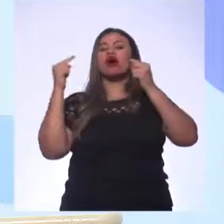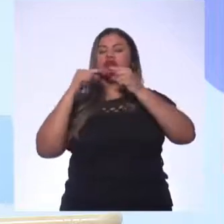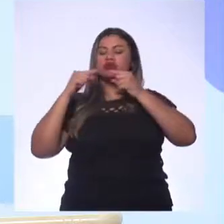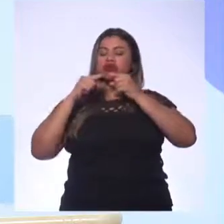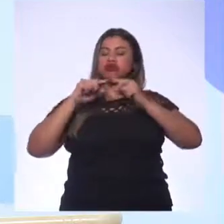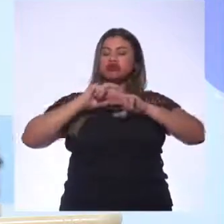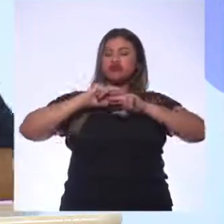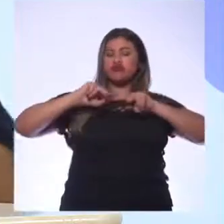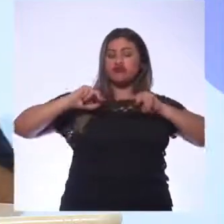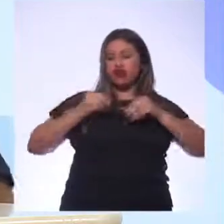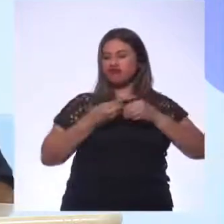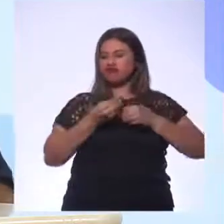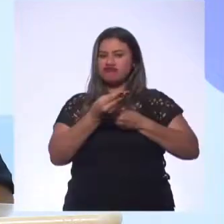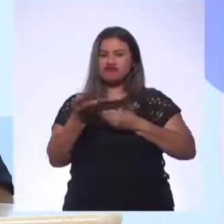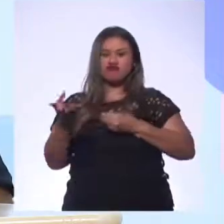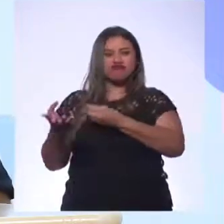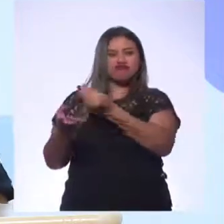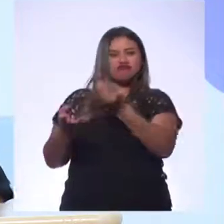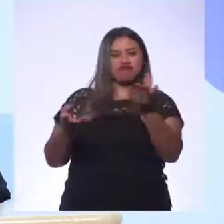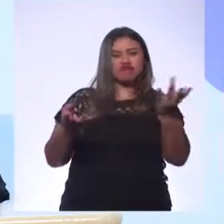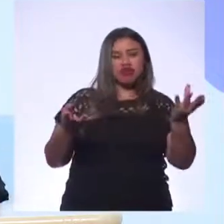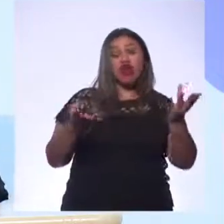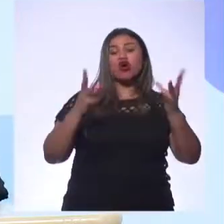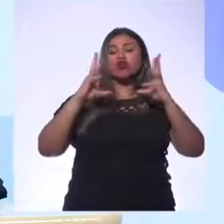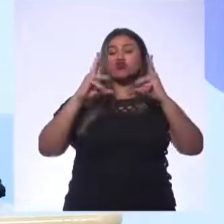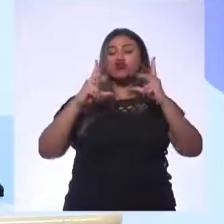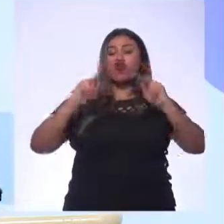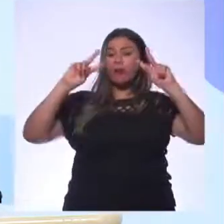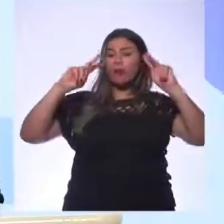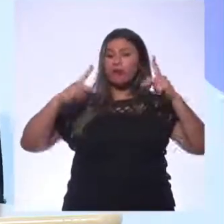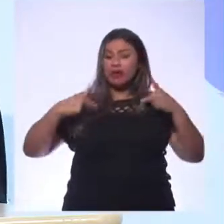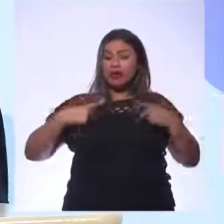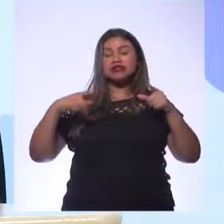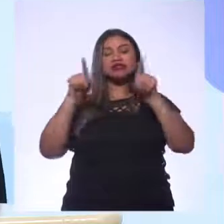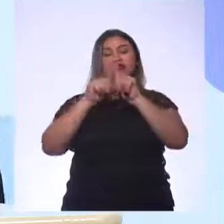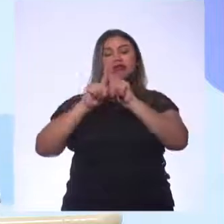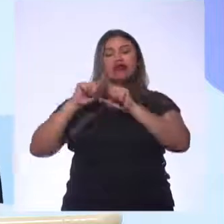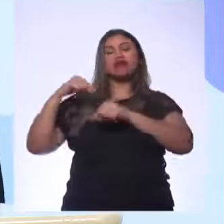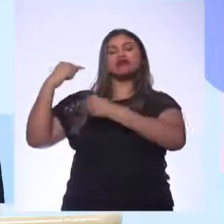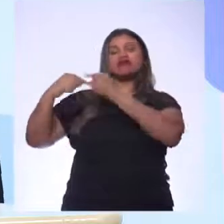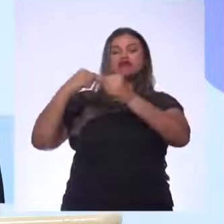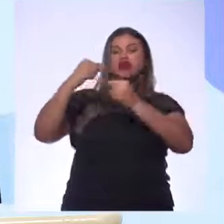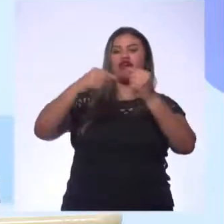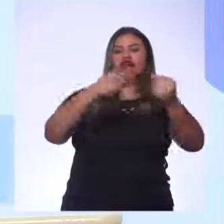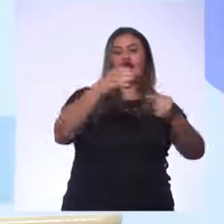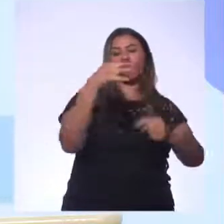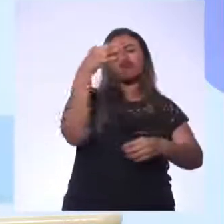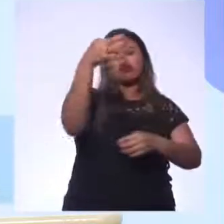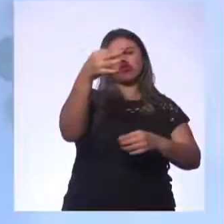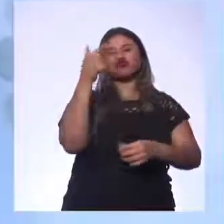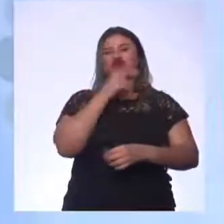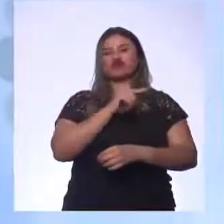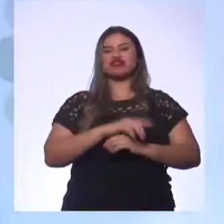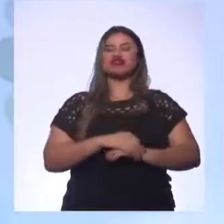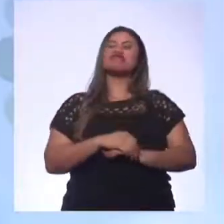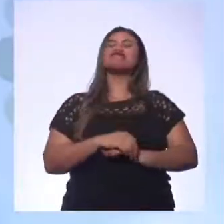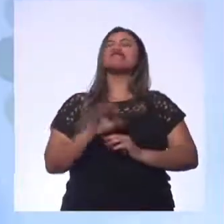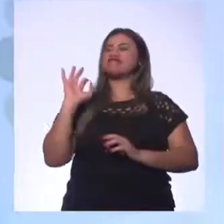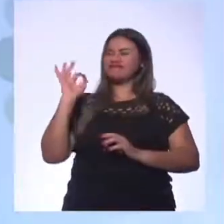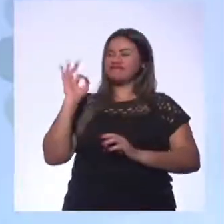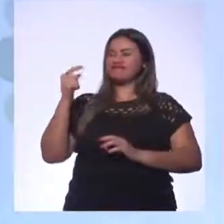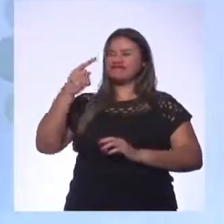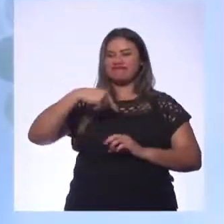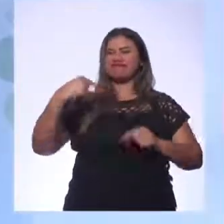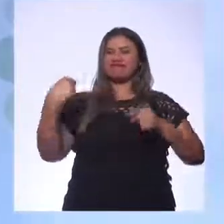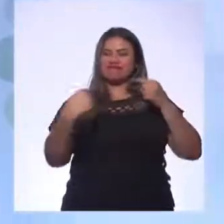seres humanos e suas gerações futuras, conforme nós falamos há pouco. É verdade, estávamos aqui discutindo